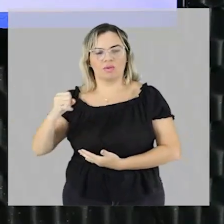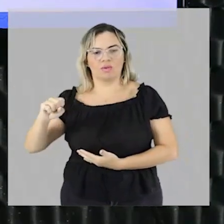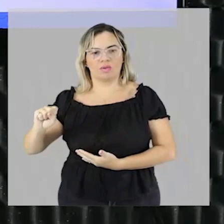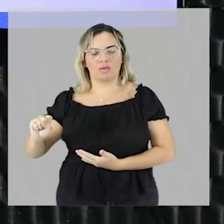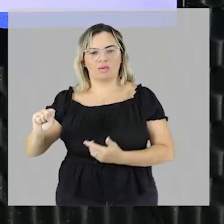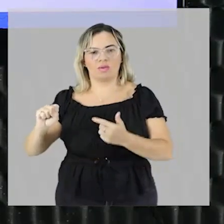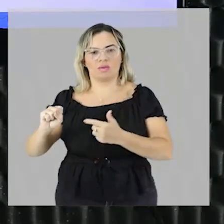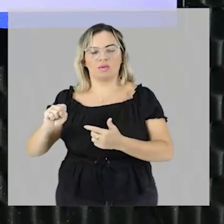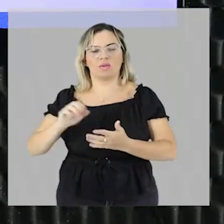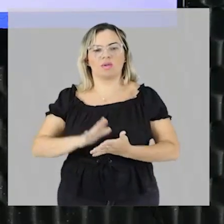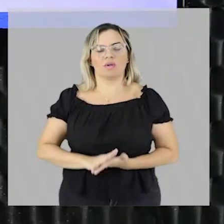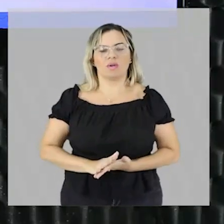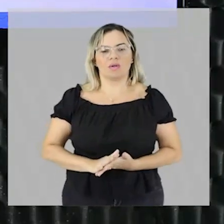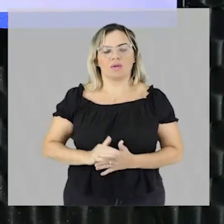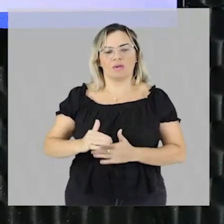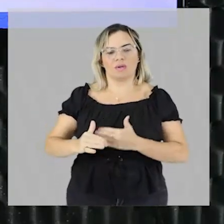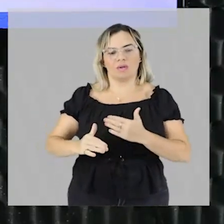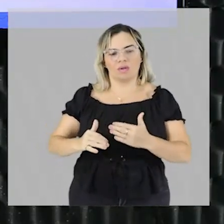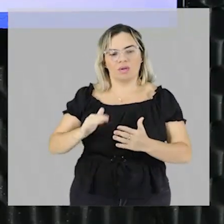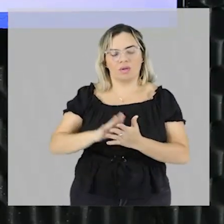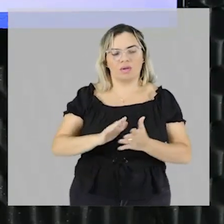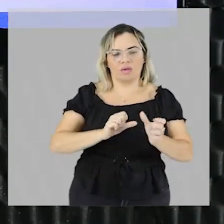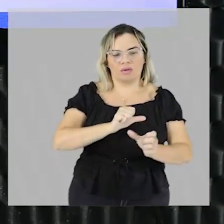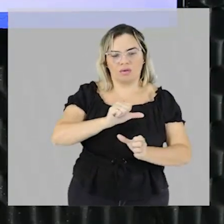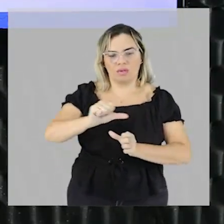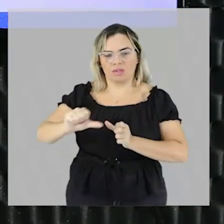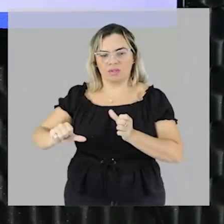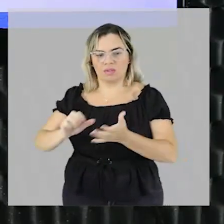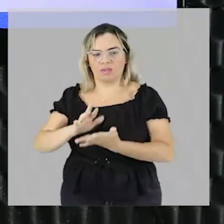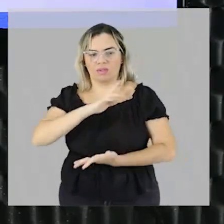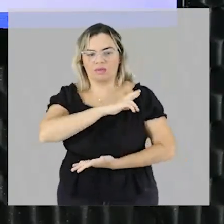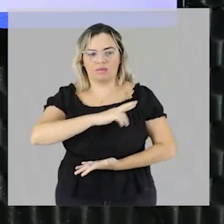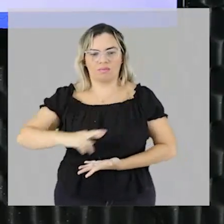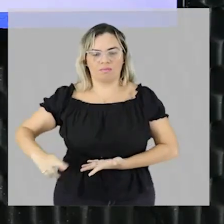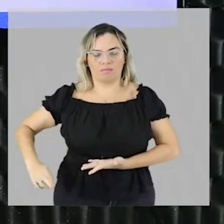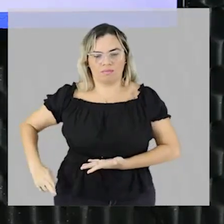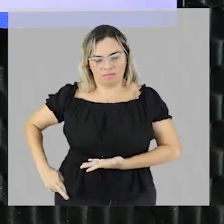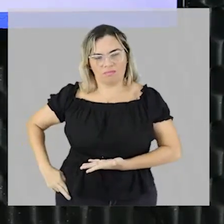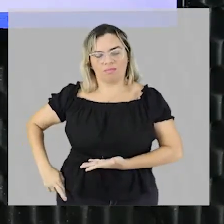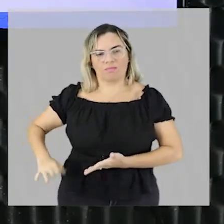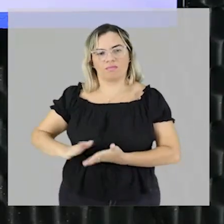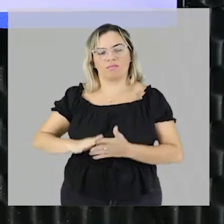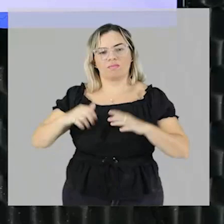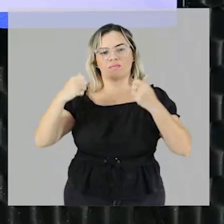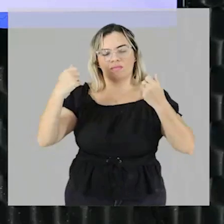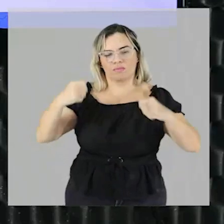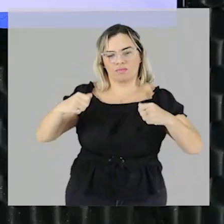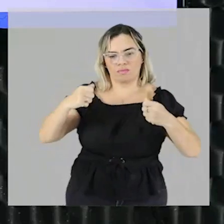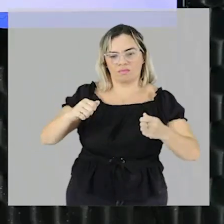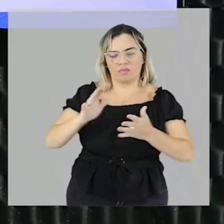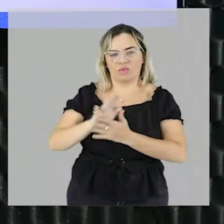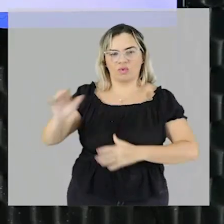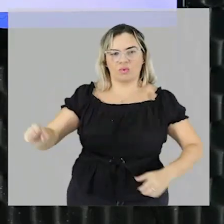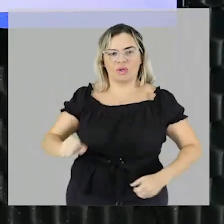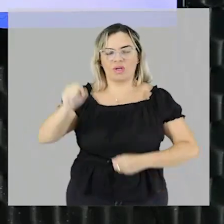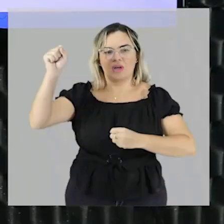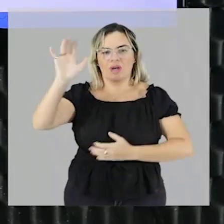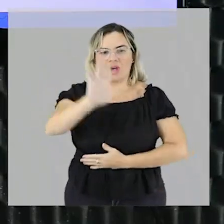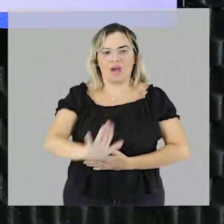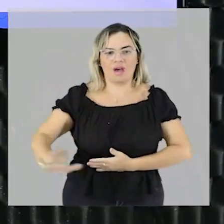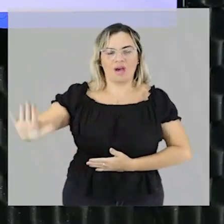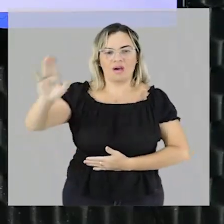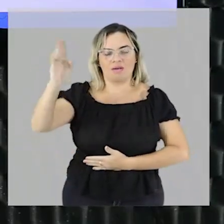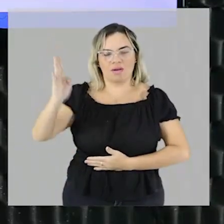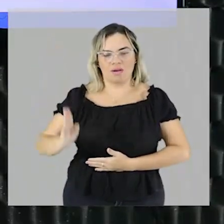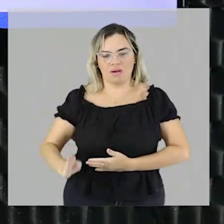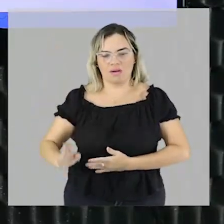No processo de transição para a República, que precisava, evidentemente, de um herói nacional, haja vista,